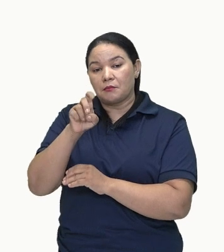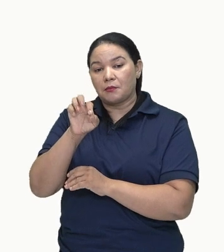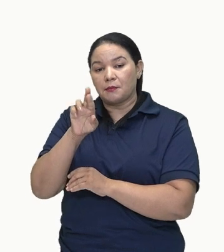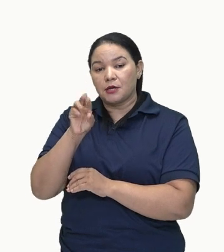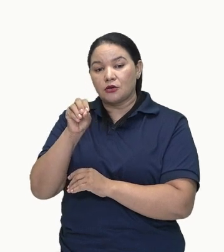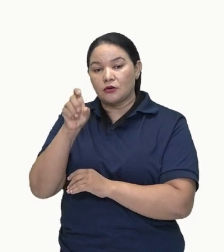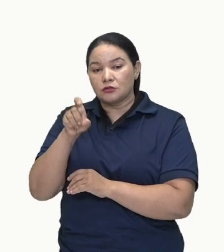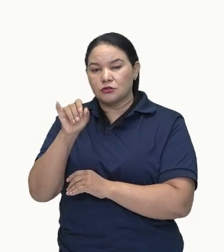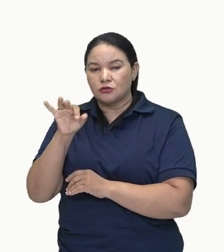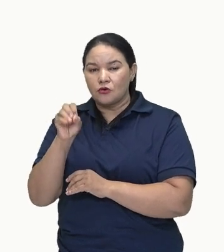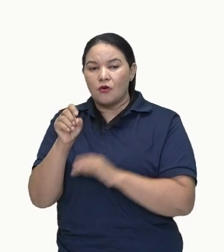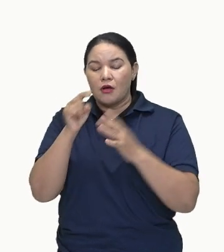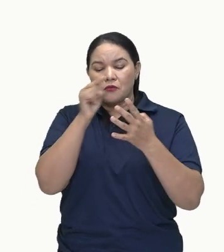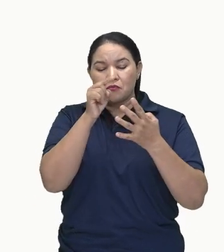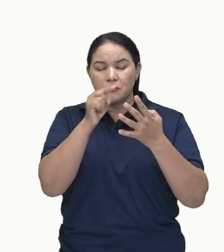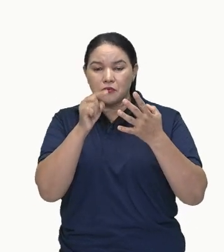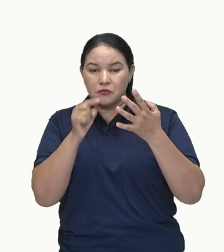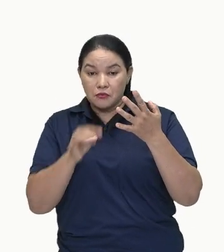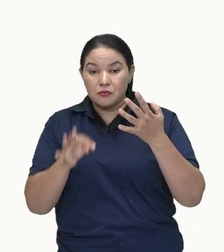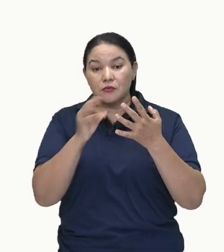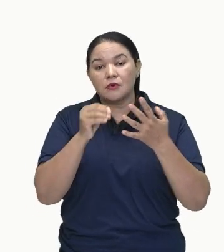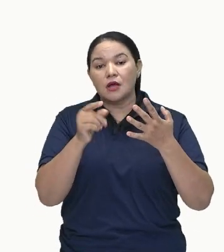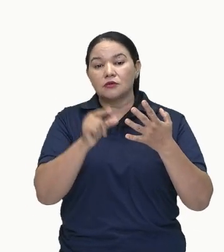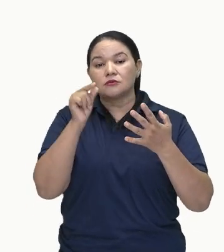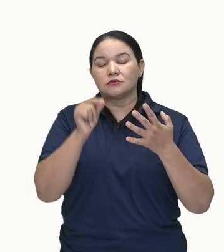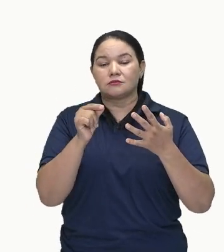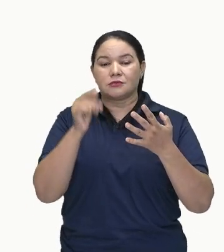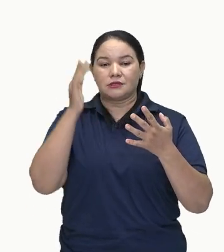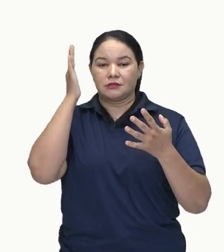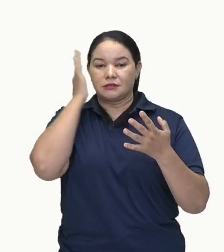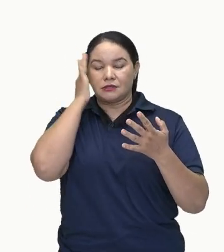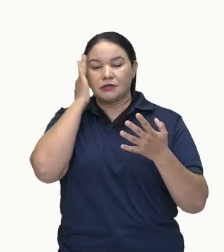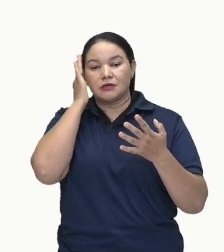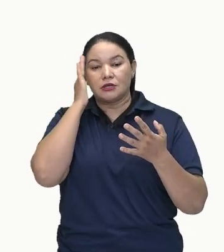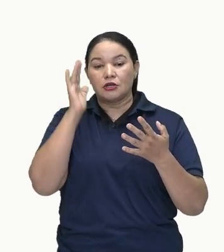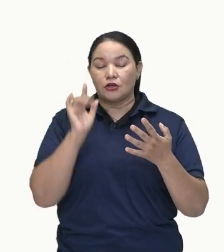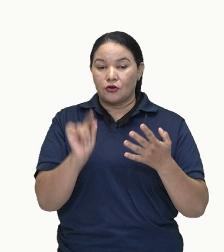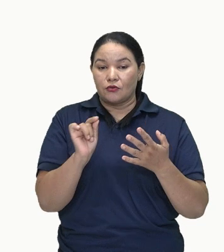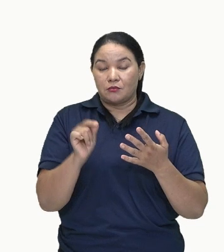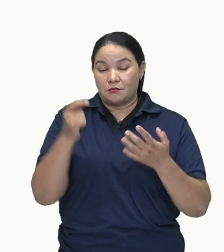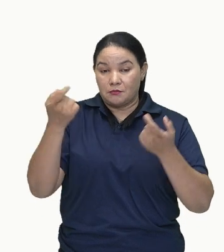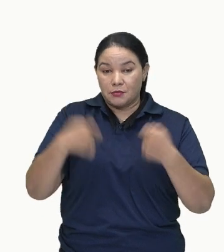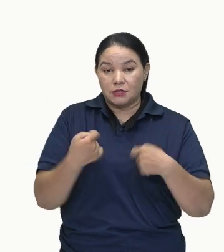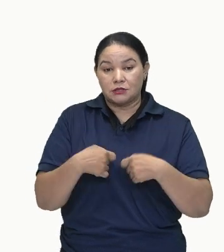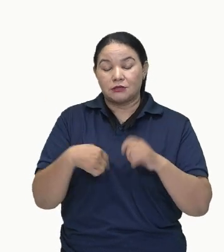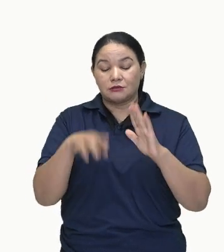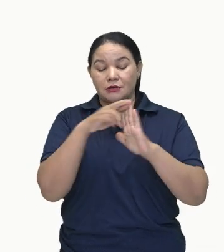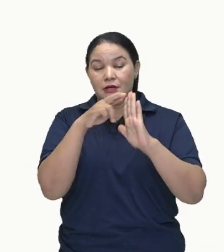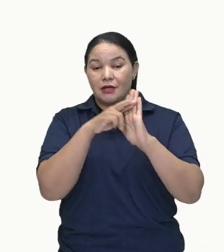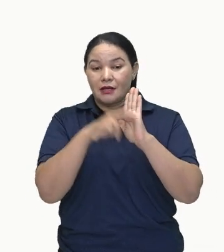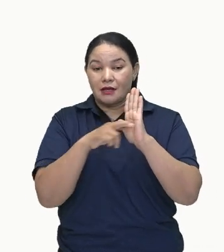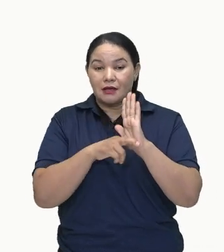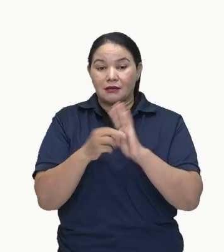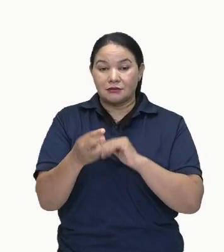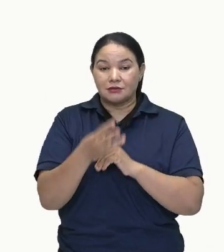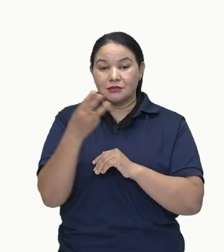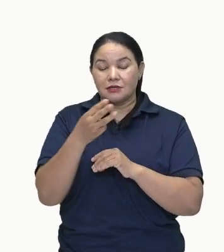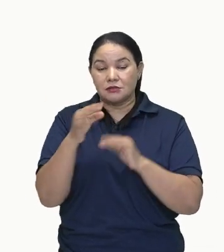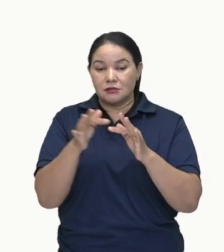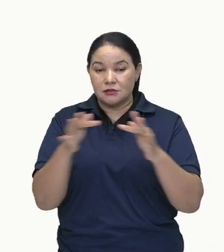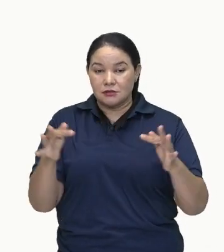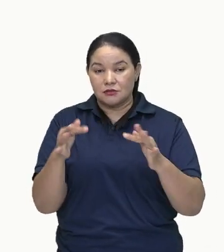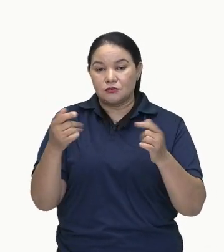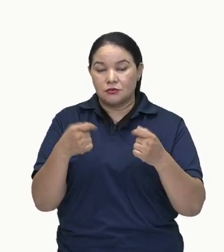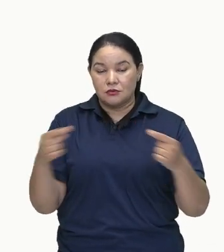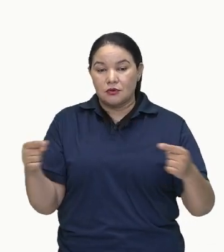várias alternativas. Eu já sei que eu vou ter que usar a regra de 3 simples, né?